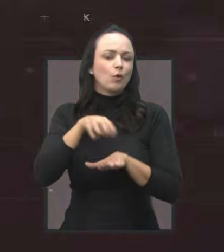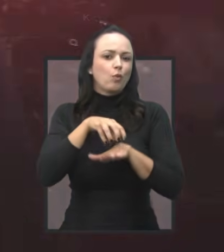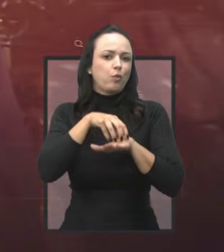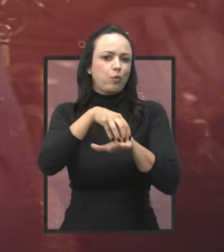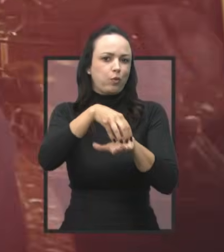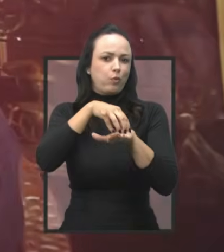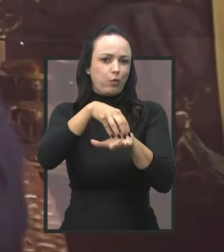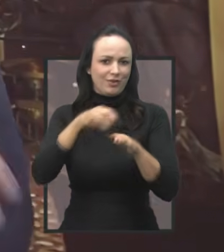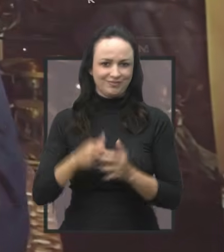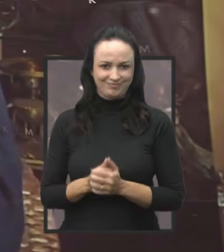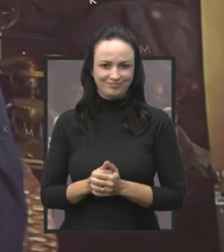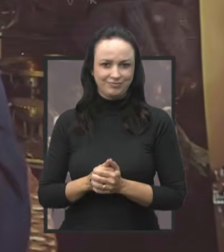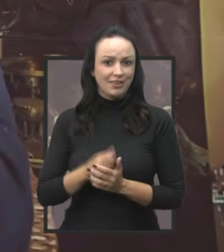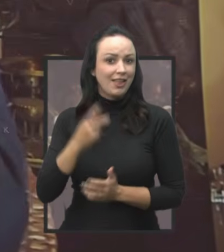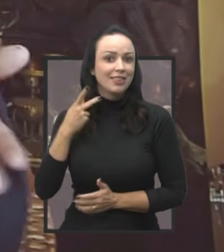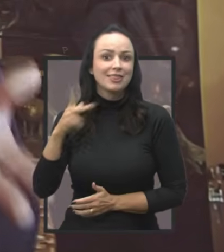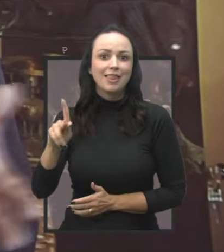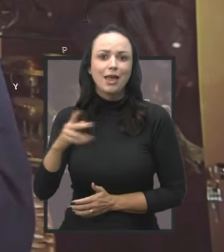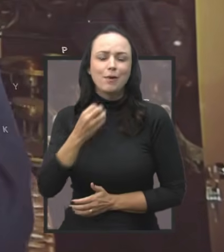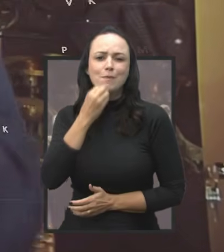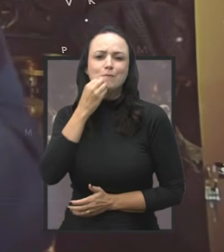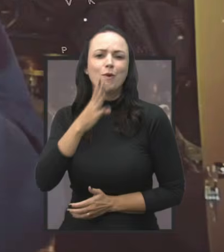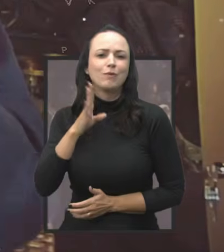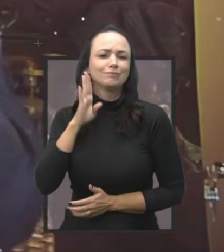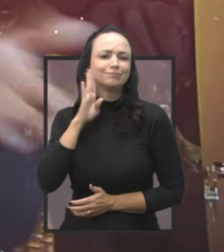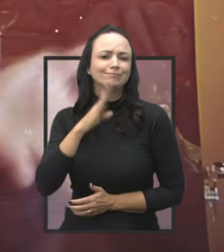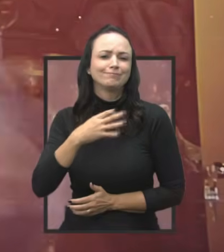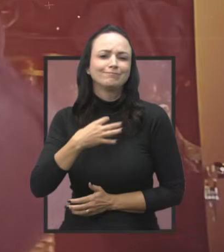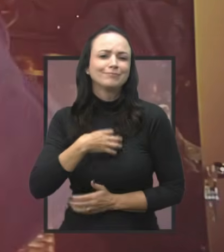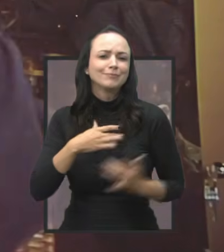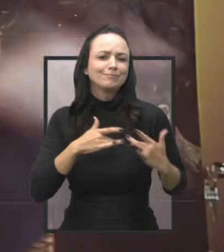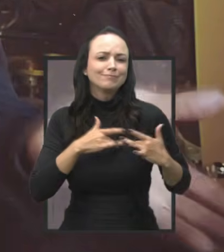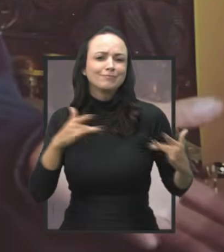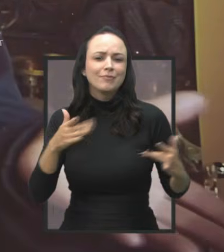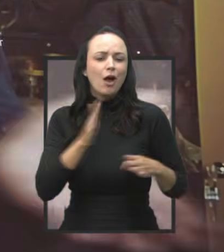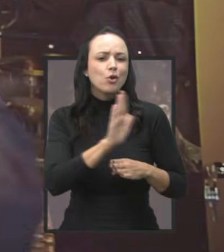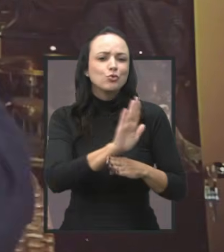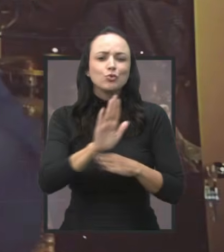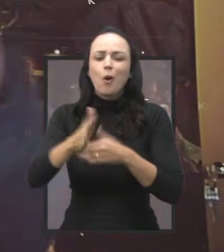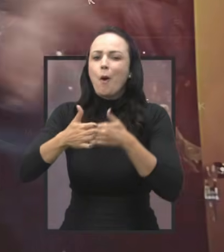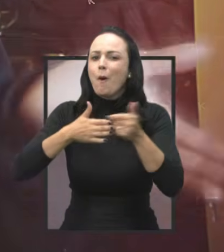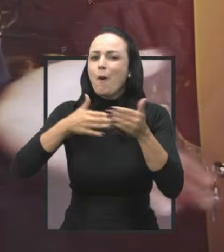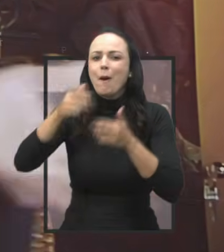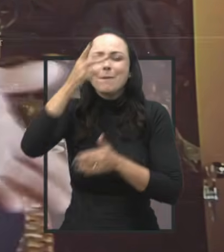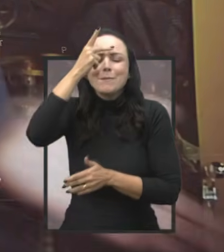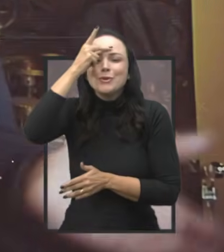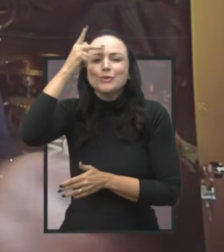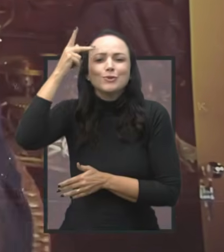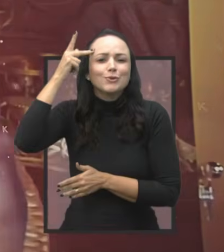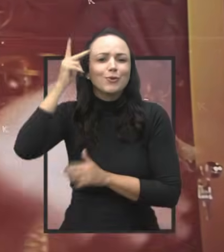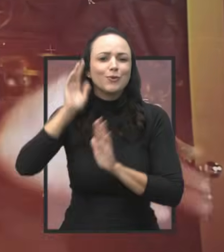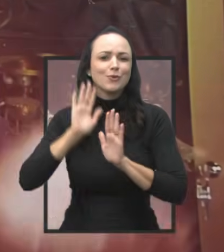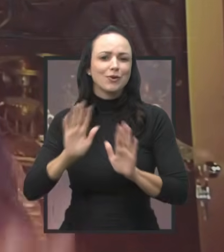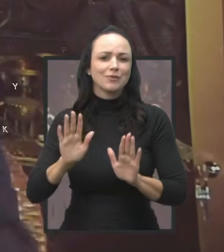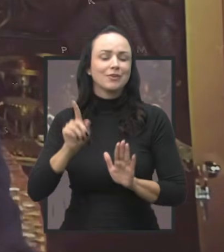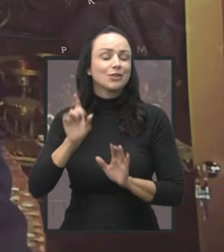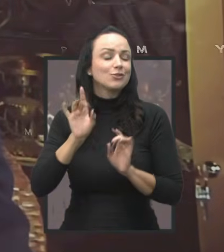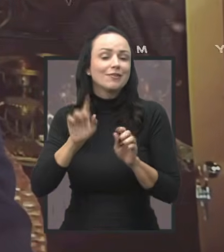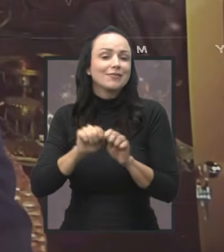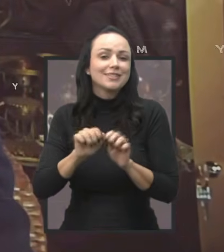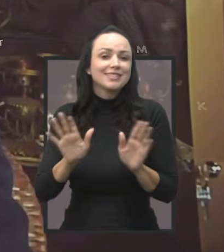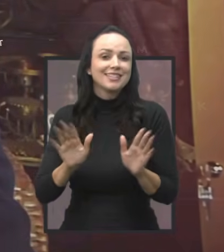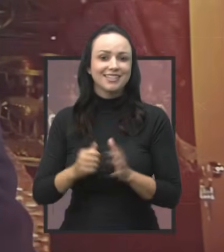transporte. Tava nele a bondade, tava nele fazer sem ver a quem mesmo. E ele só